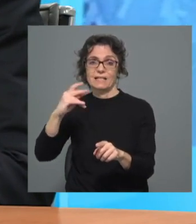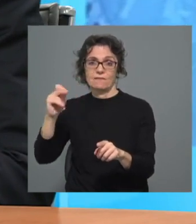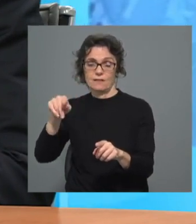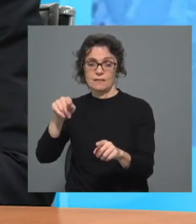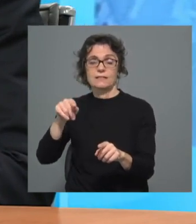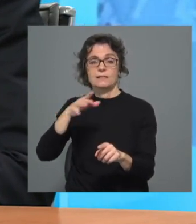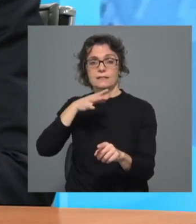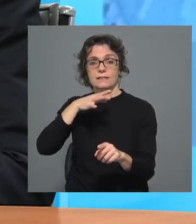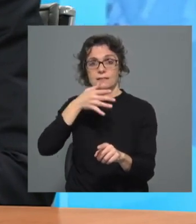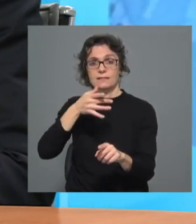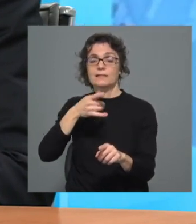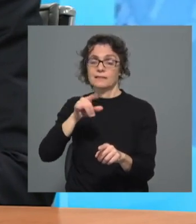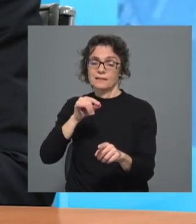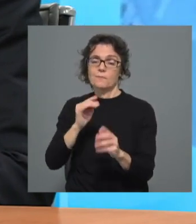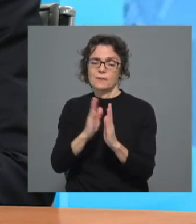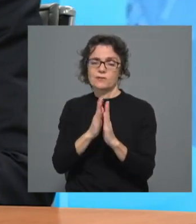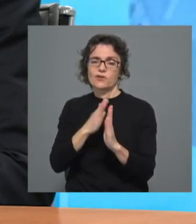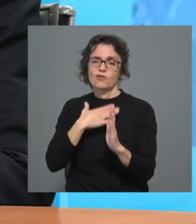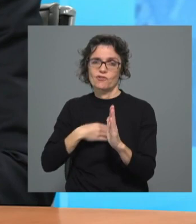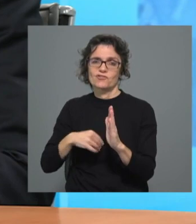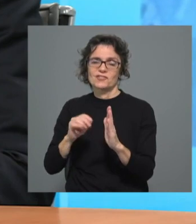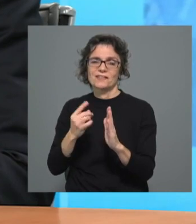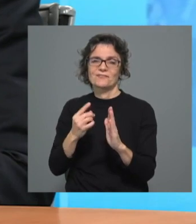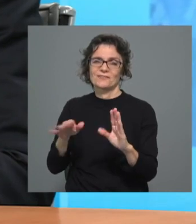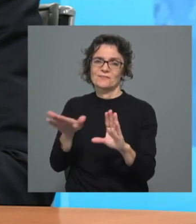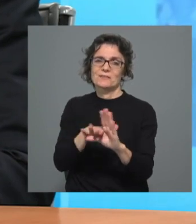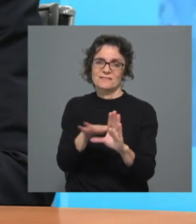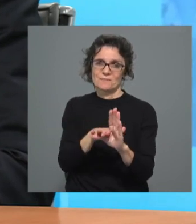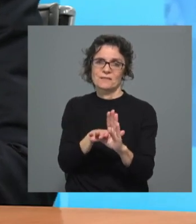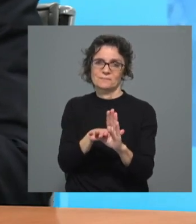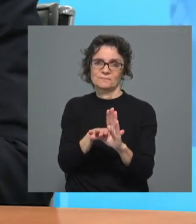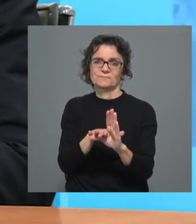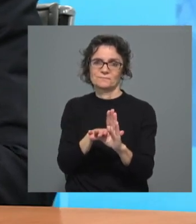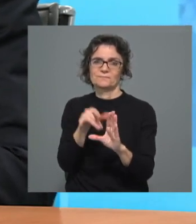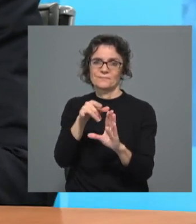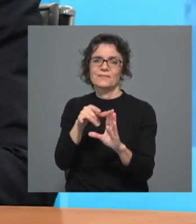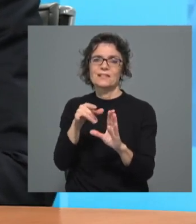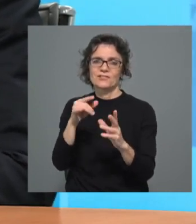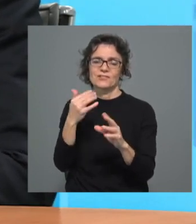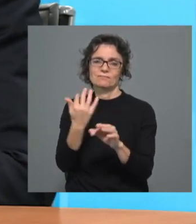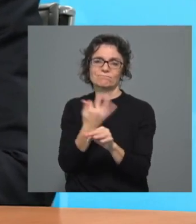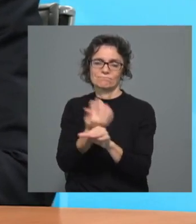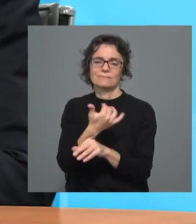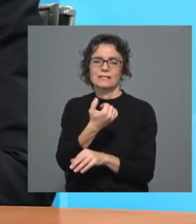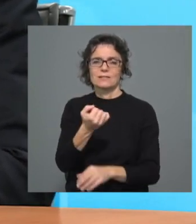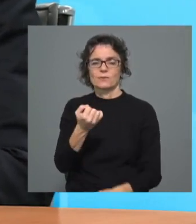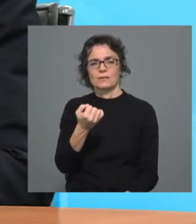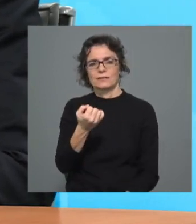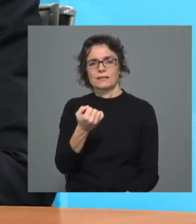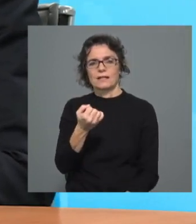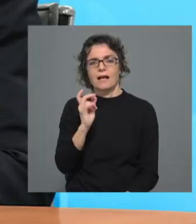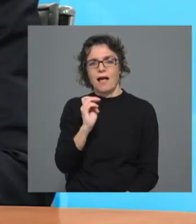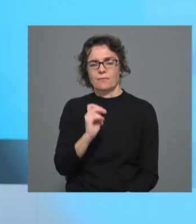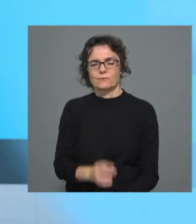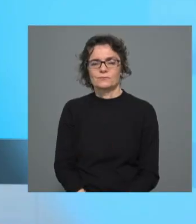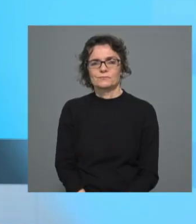as religiões também gostariam de participar na celebração dos 50 anos. 50 anos. E há passos dados